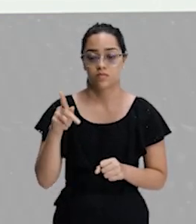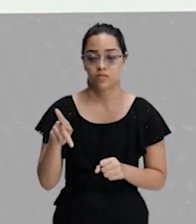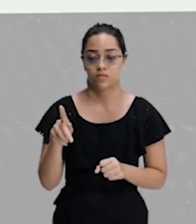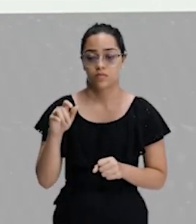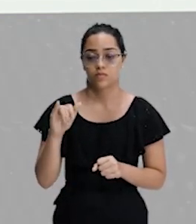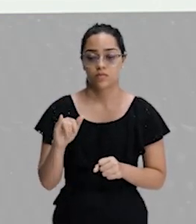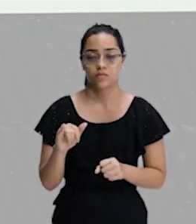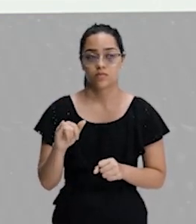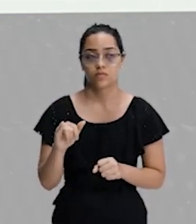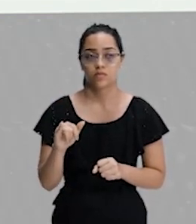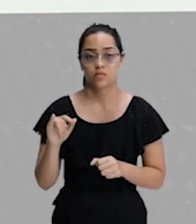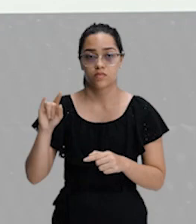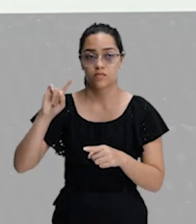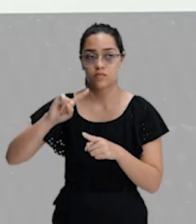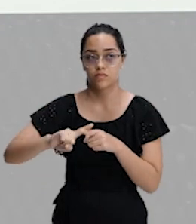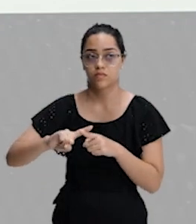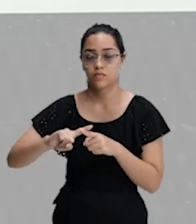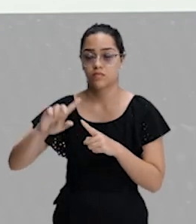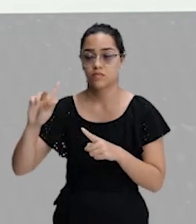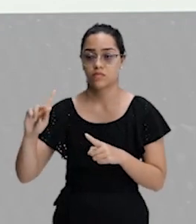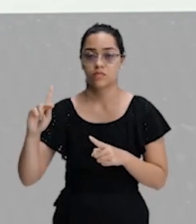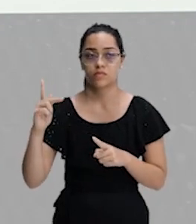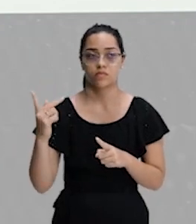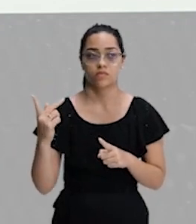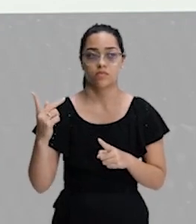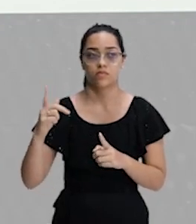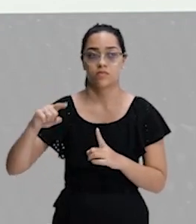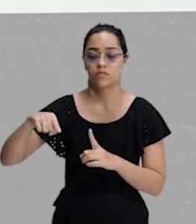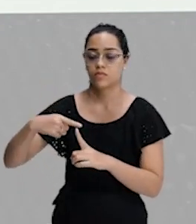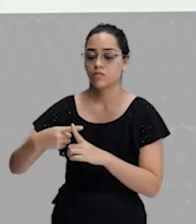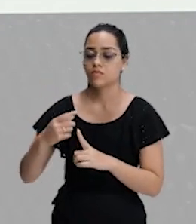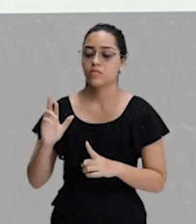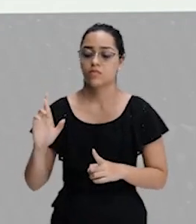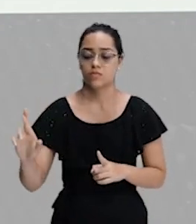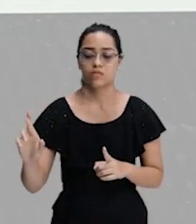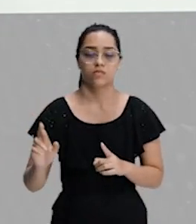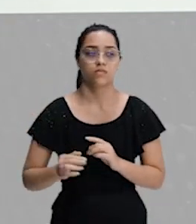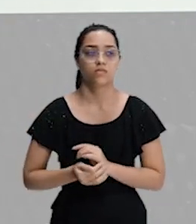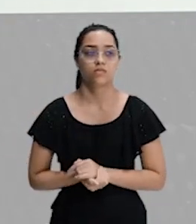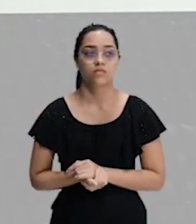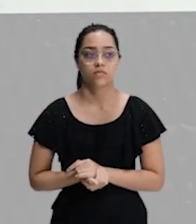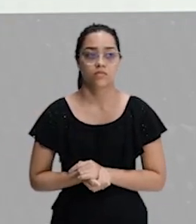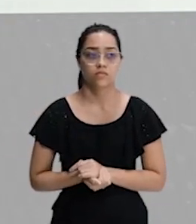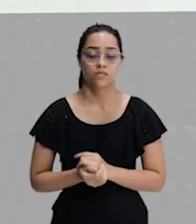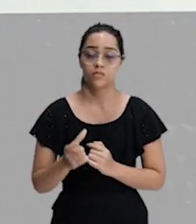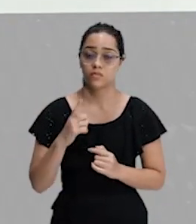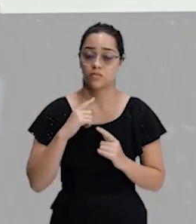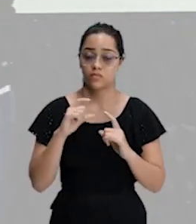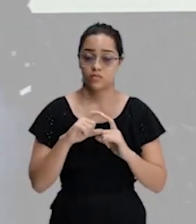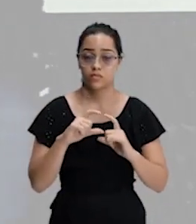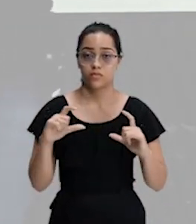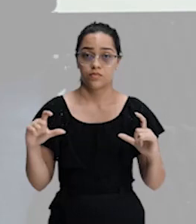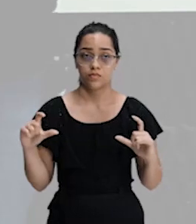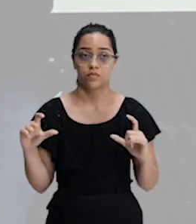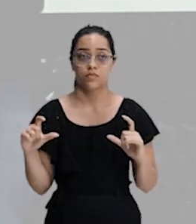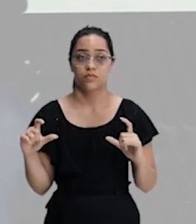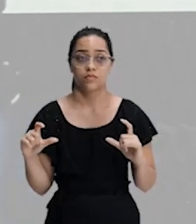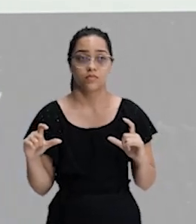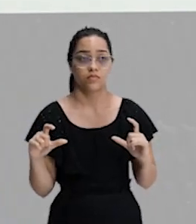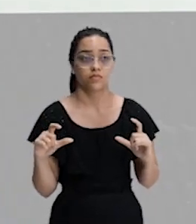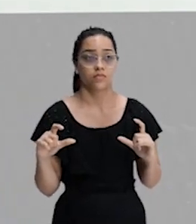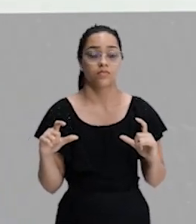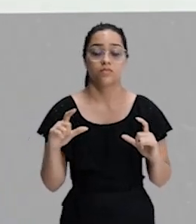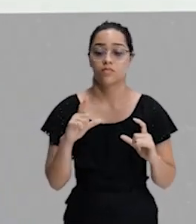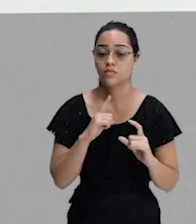2πr que multiplica H mais R, certo? Essa fórmula aqui é uma fórmula